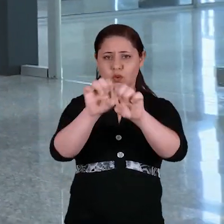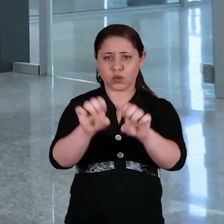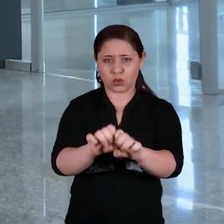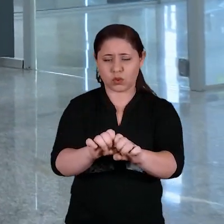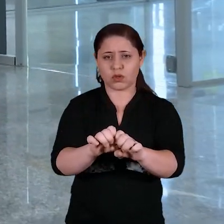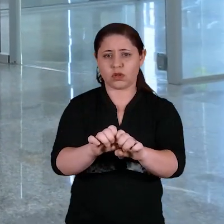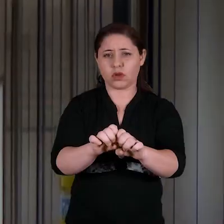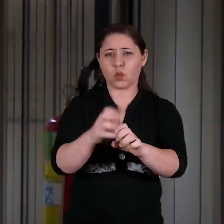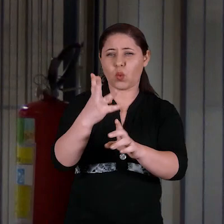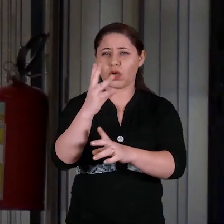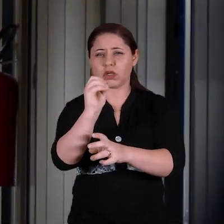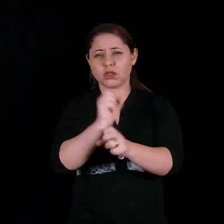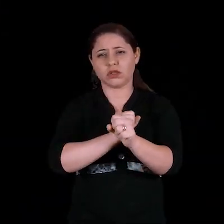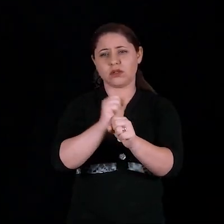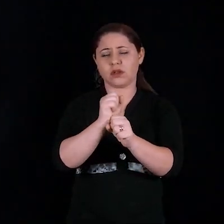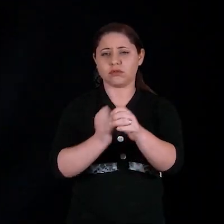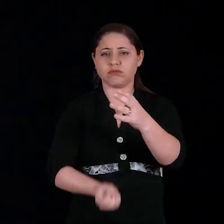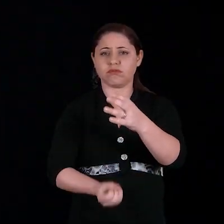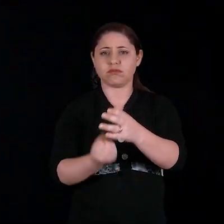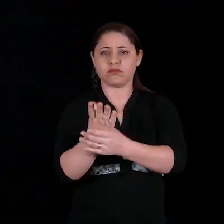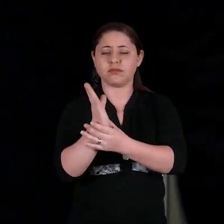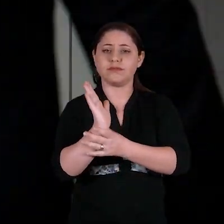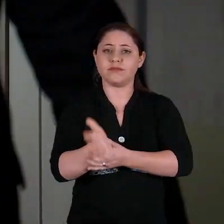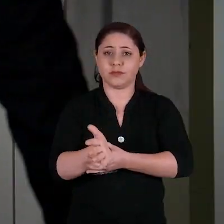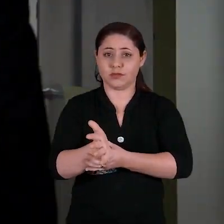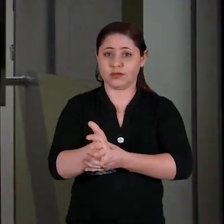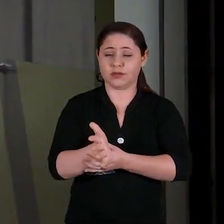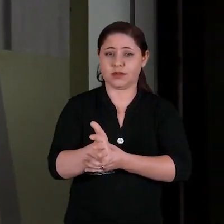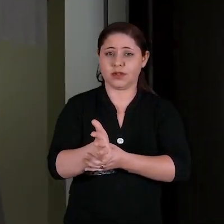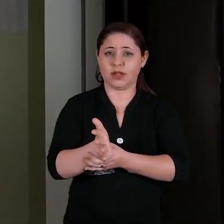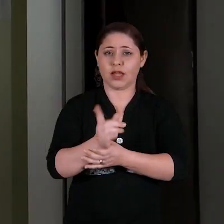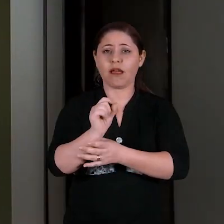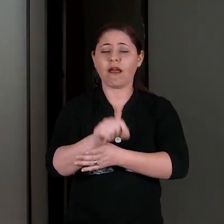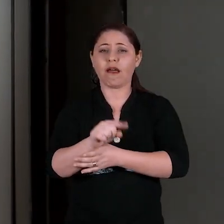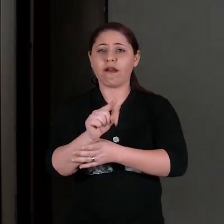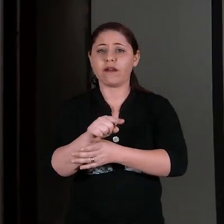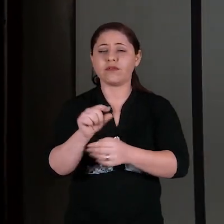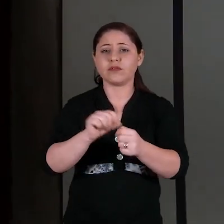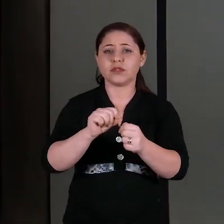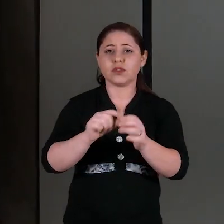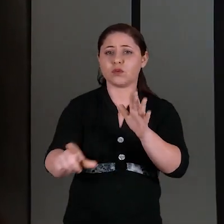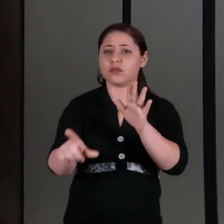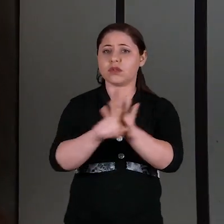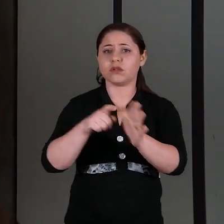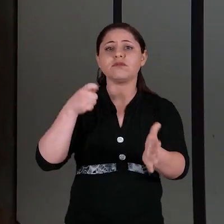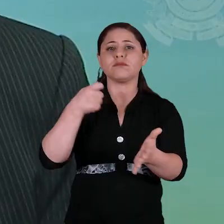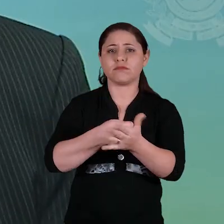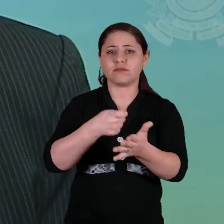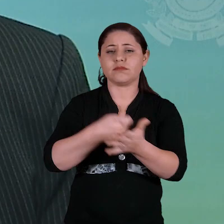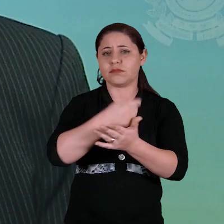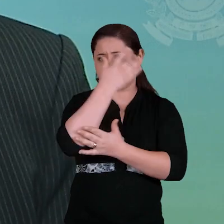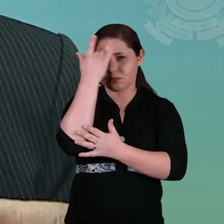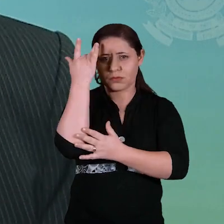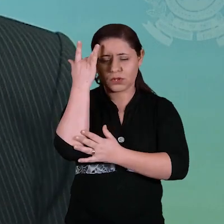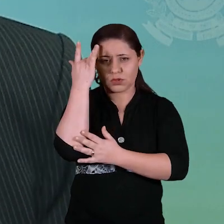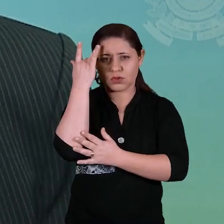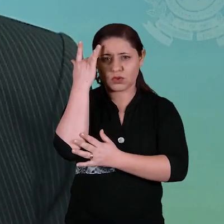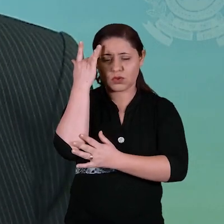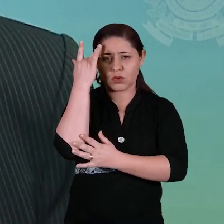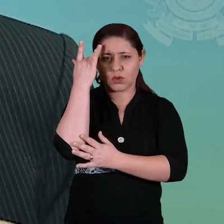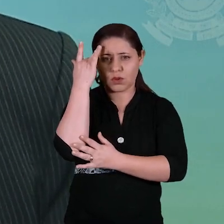ter 40 anos já de existência, nós estamos fazendo com que as leis sejam cumpridas e as pessoas de necessidade especial